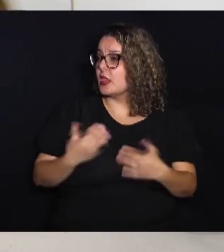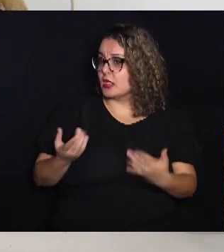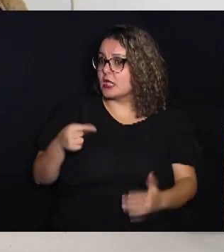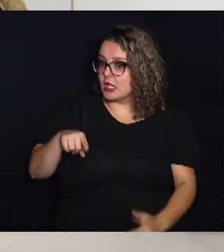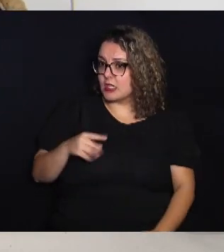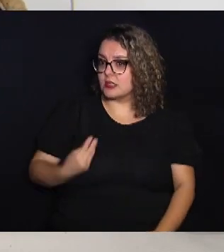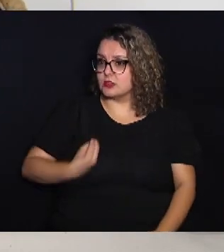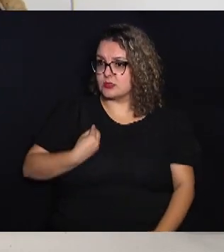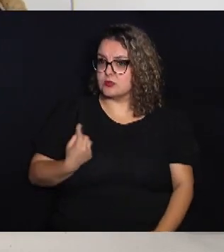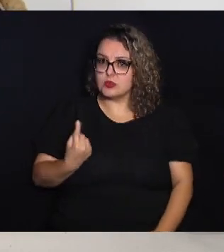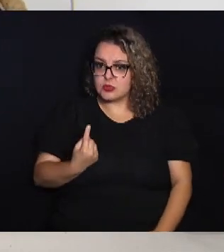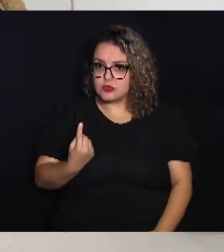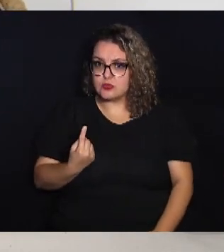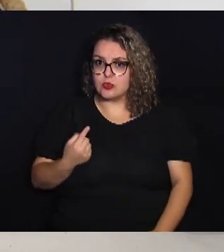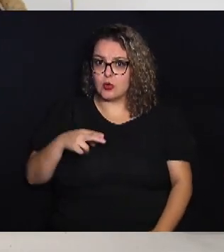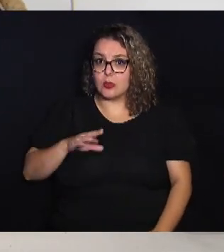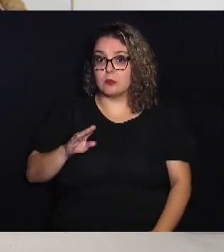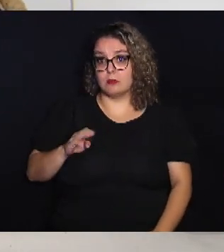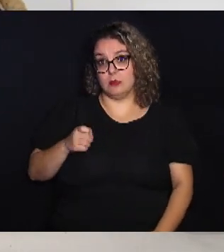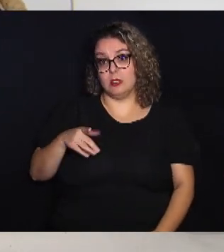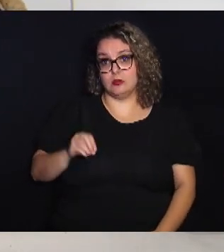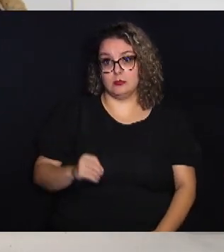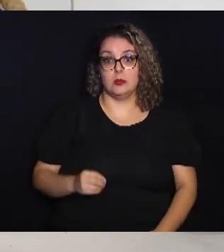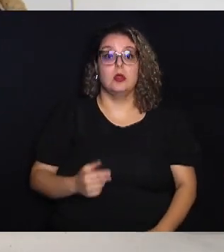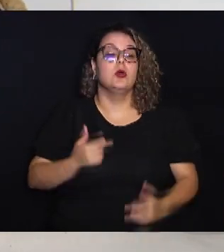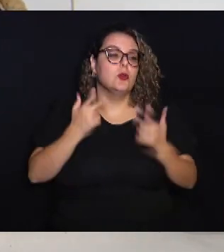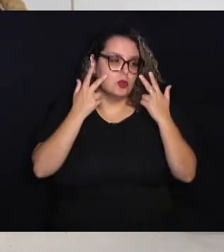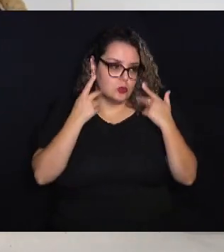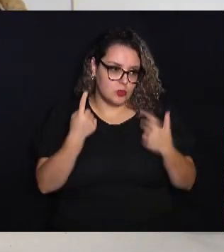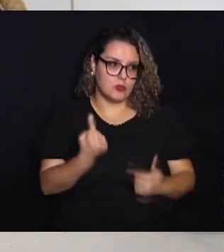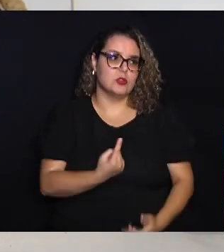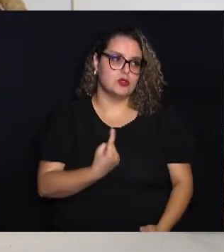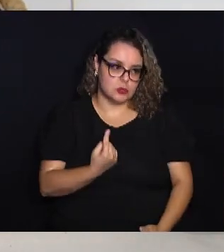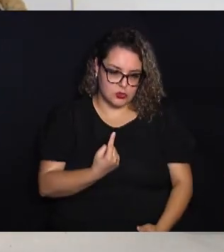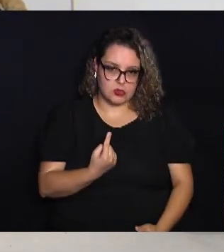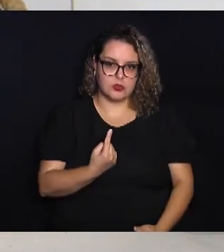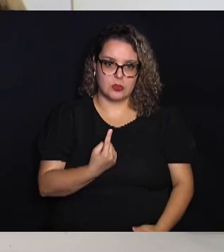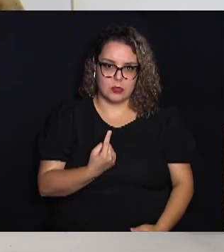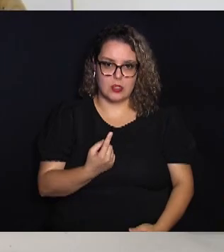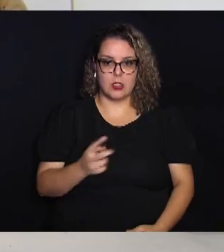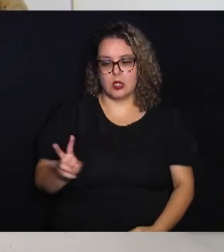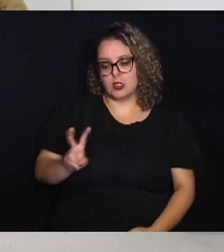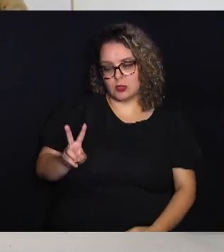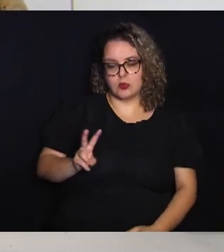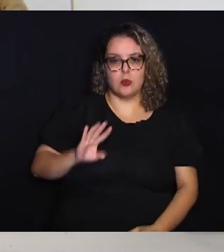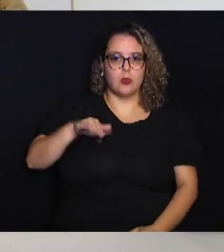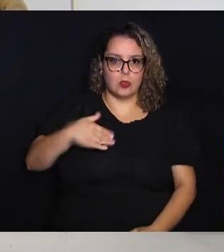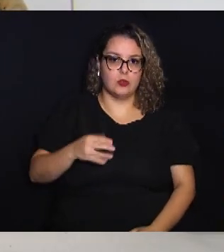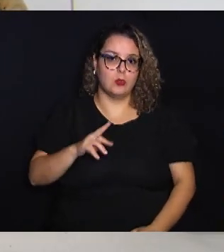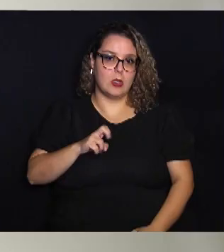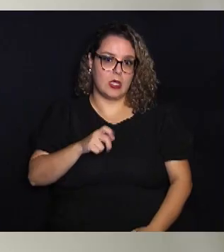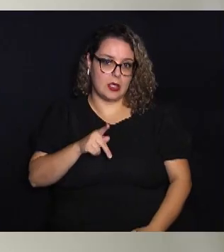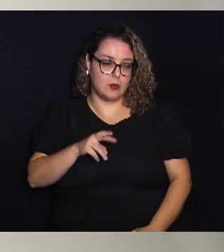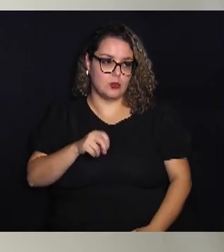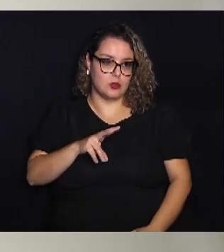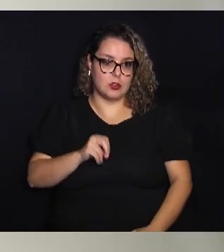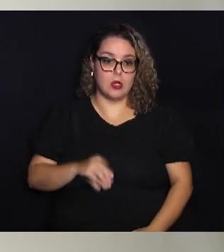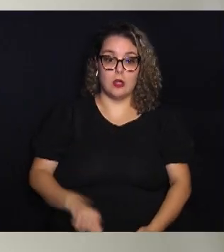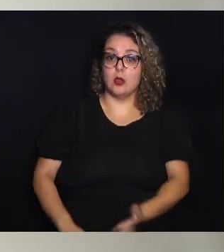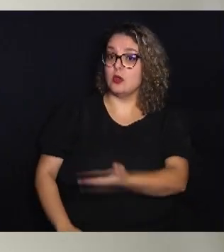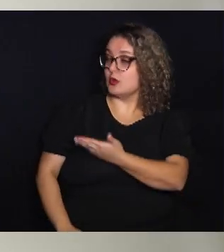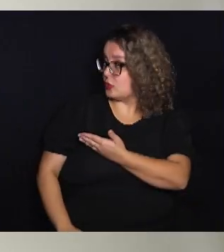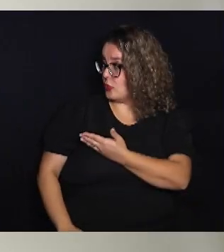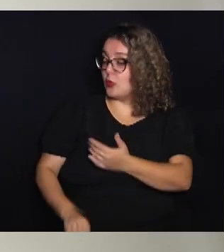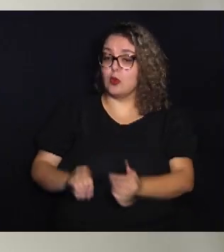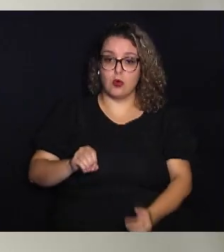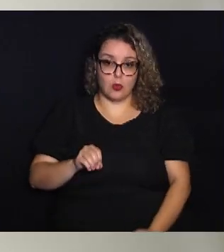exemplo, eles vivem sozinhos ou em bando? Normalmente eles estão sozinhos e eles ficam em casais na época de reprodução. A coruja